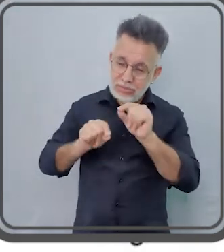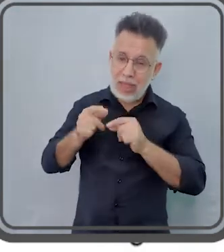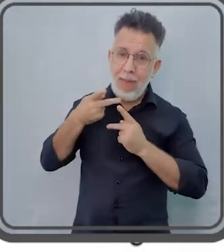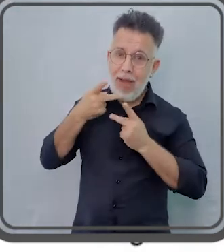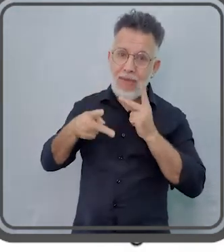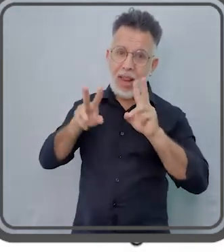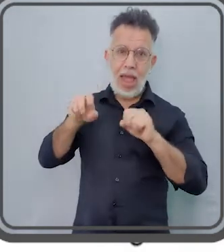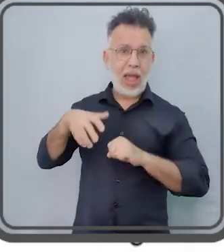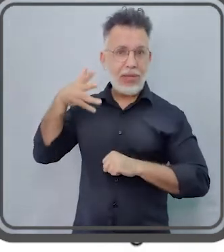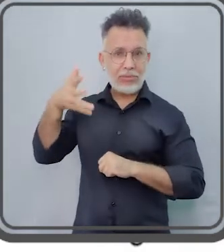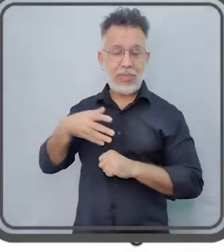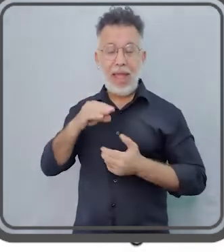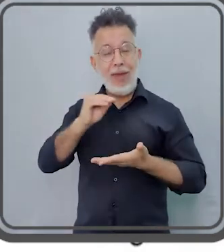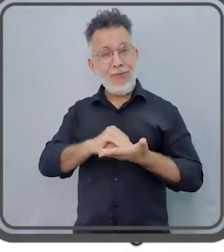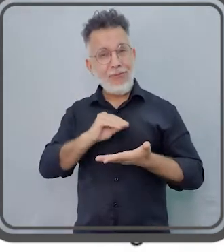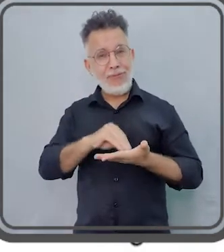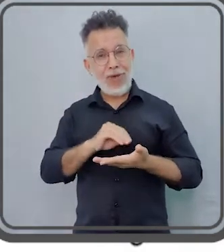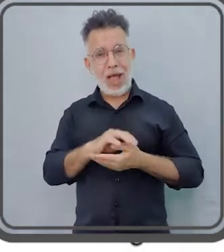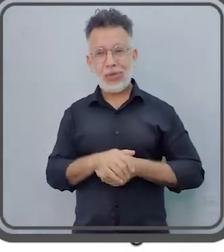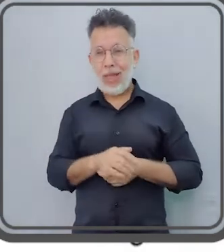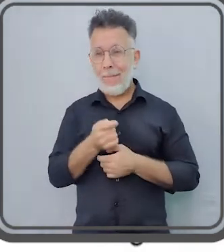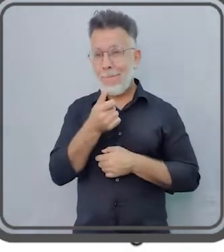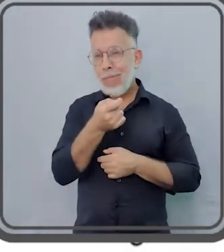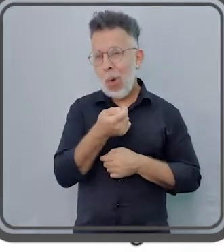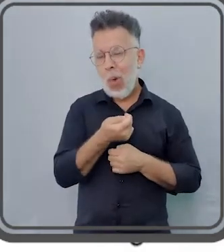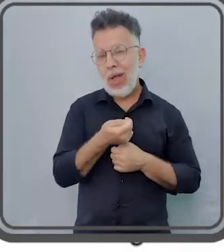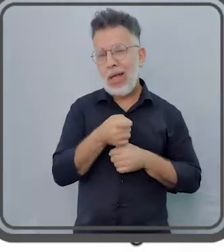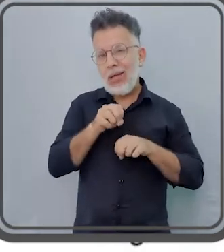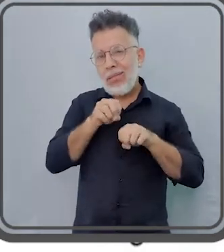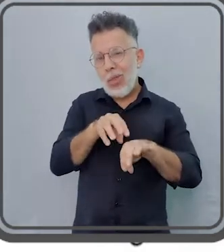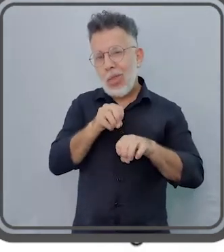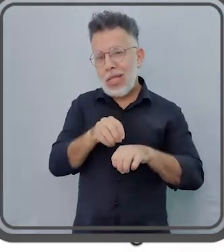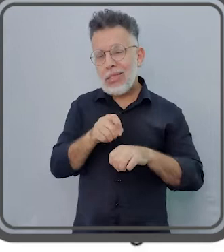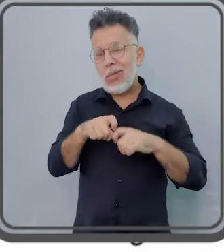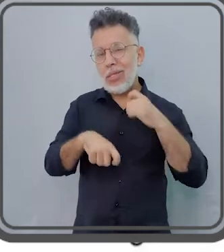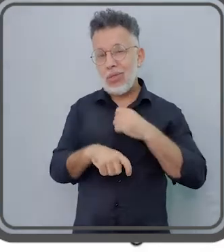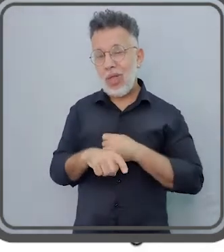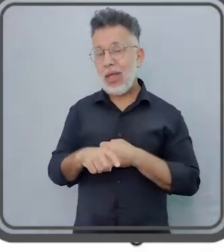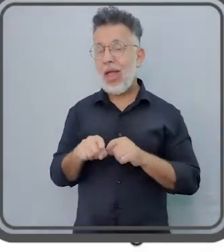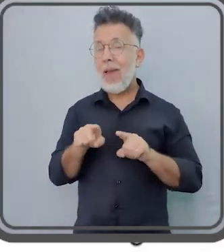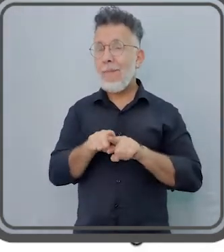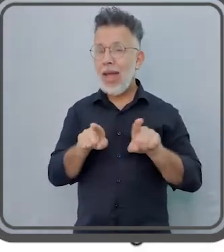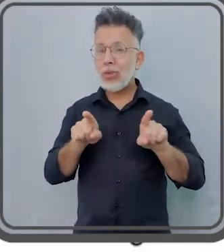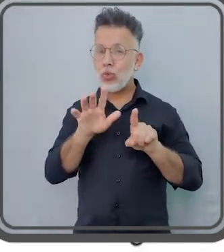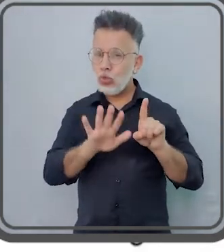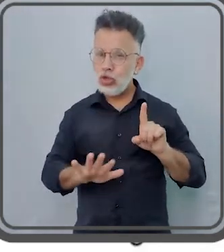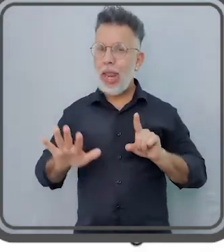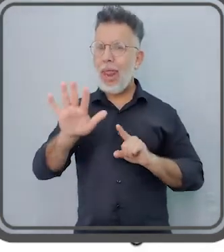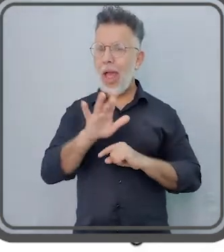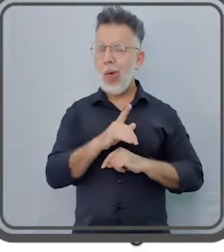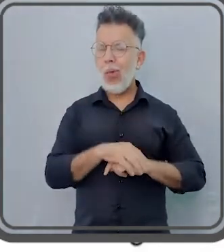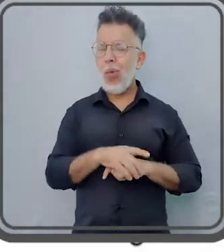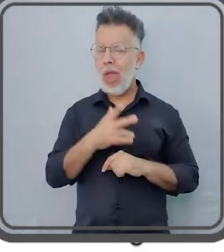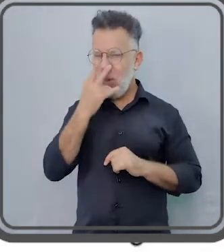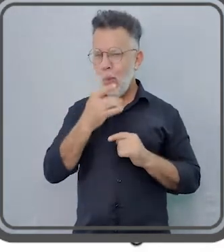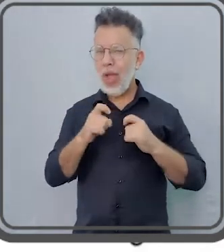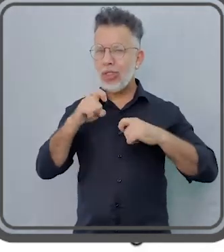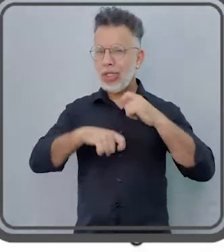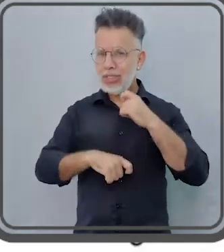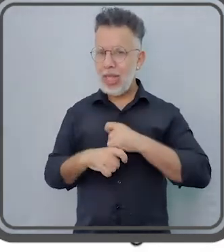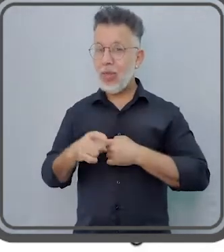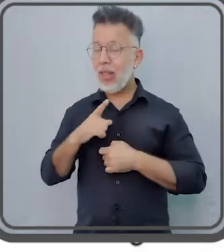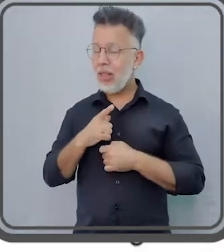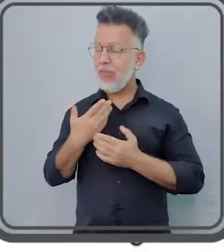de pouquíssima educação sexual. De maneira geral também, eu acho que a sexualidade feminina ela vem sendo estudada